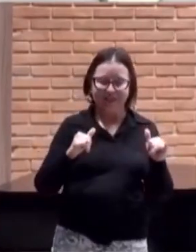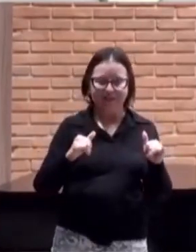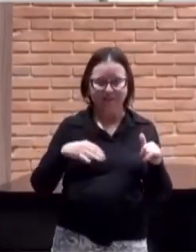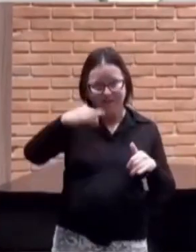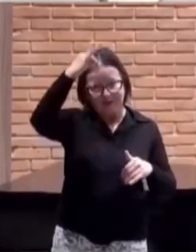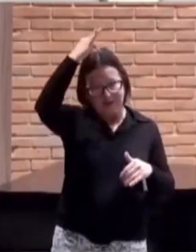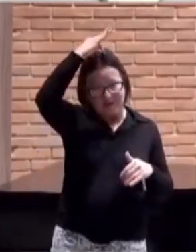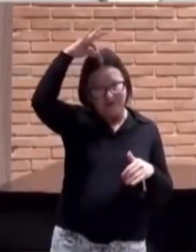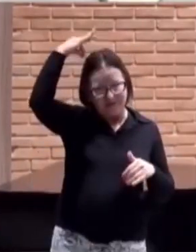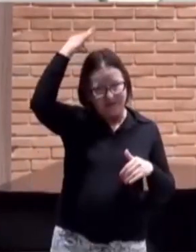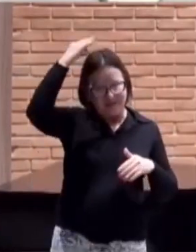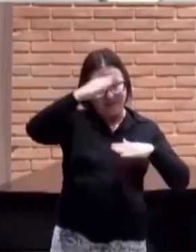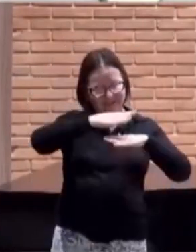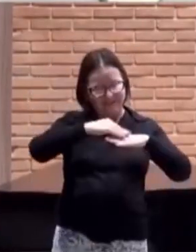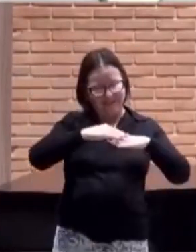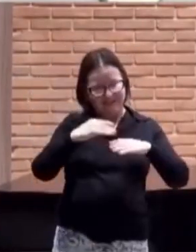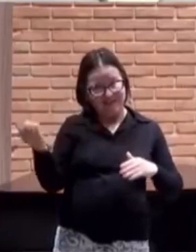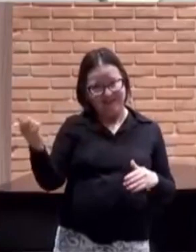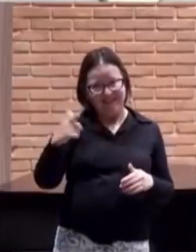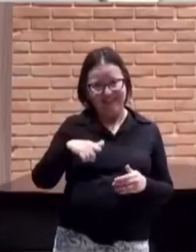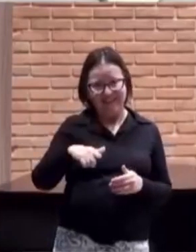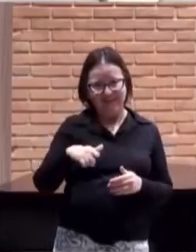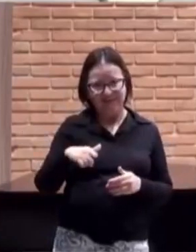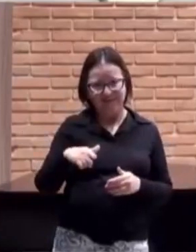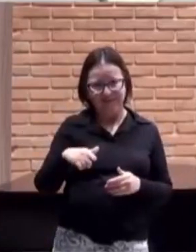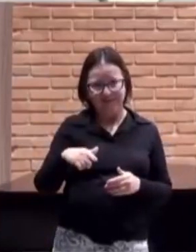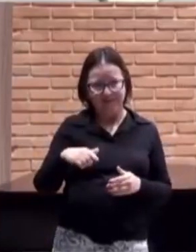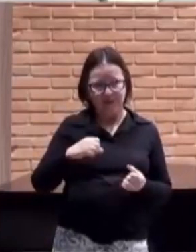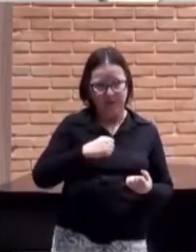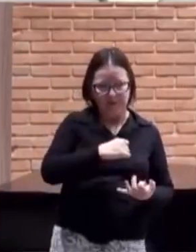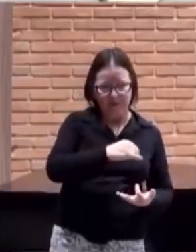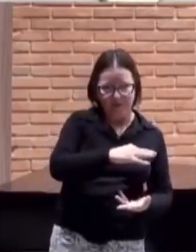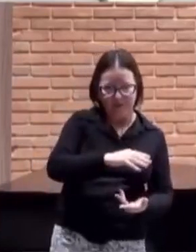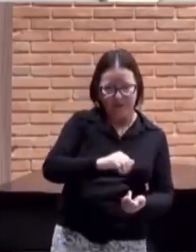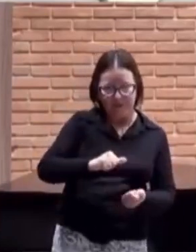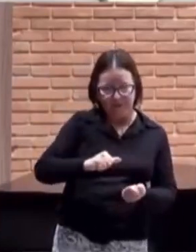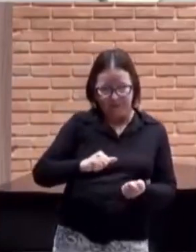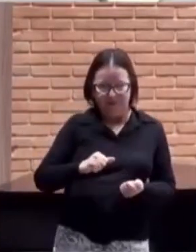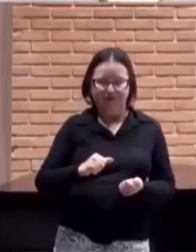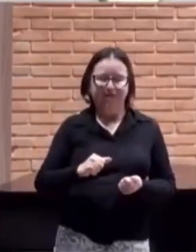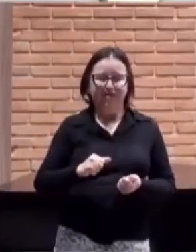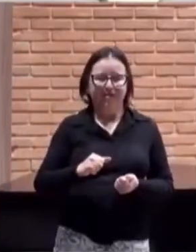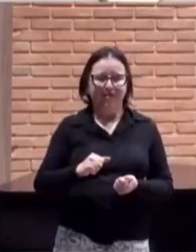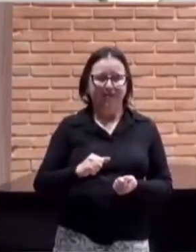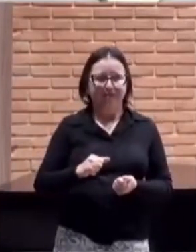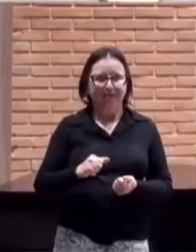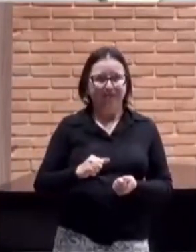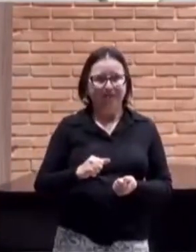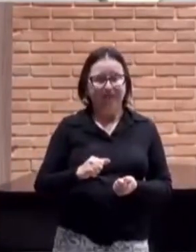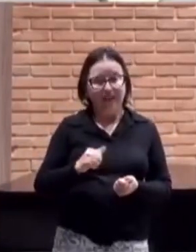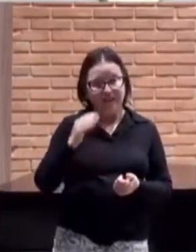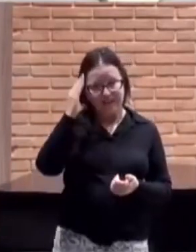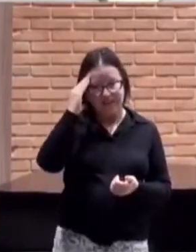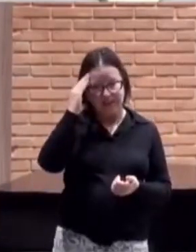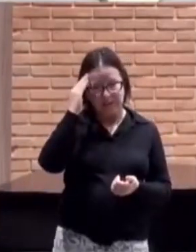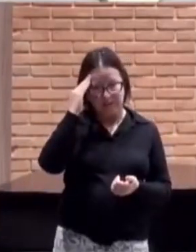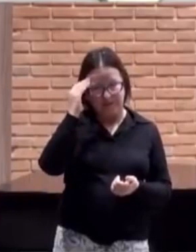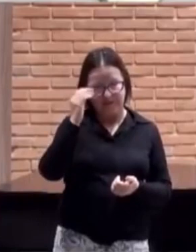Consolador vindo, o mundo sendo convencido do pecado, da justiça, do